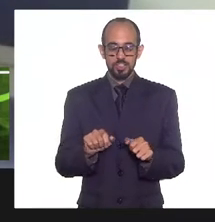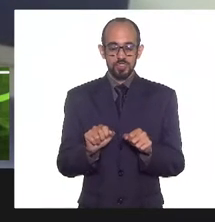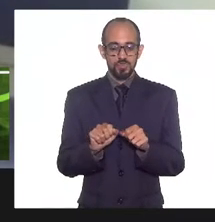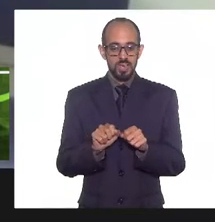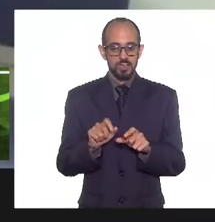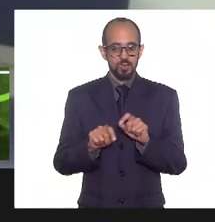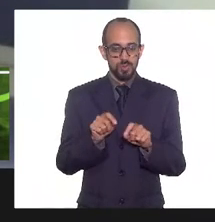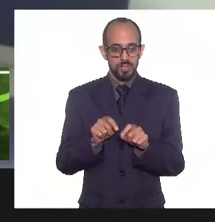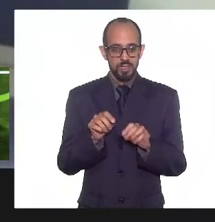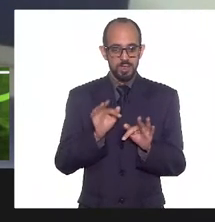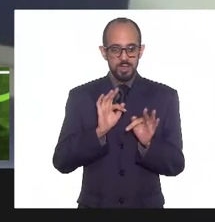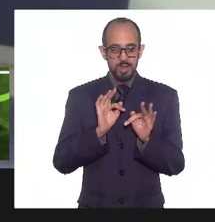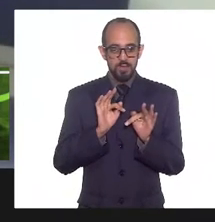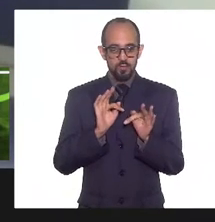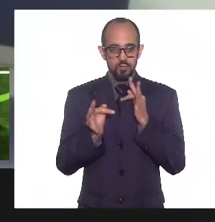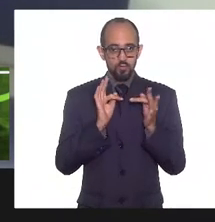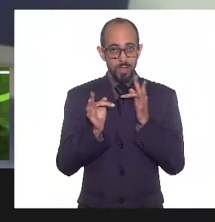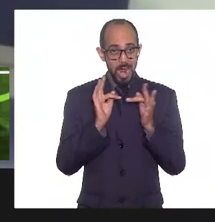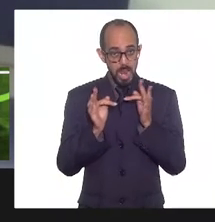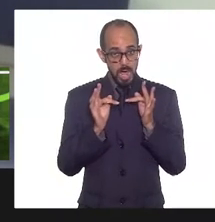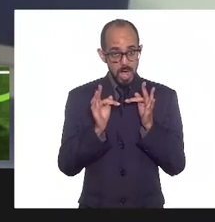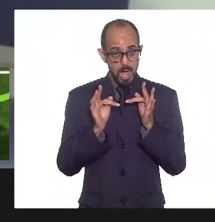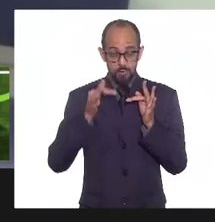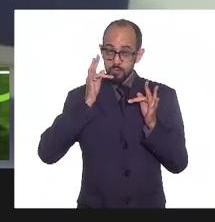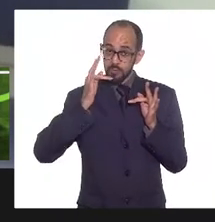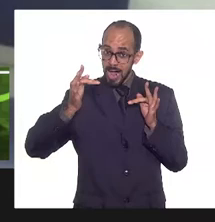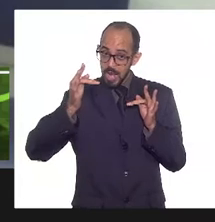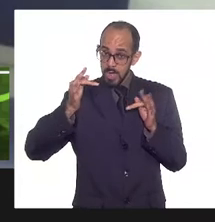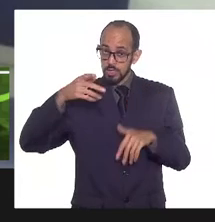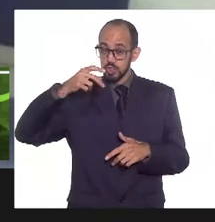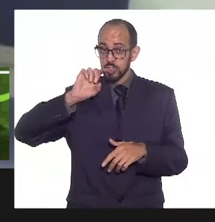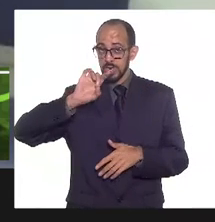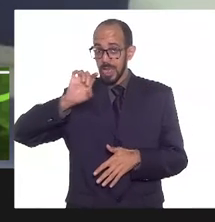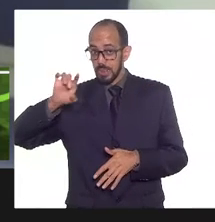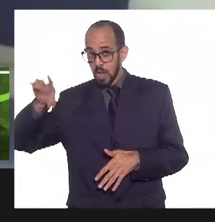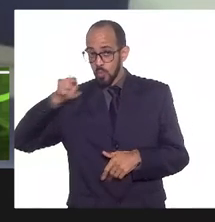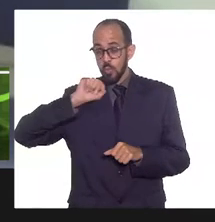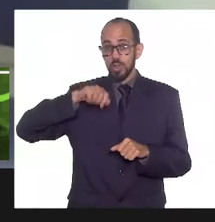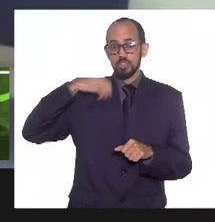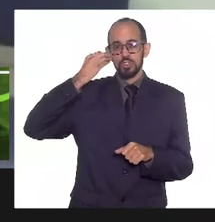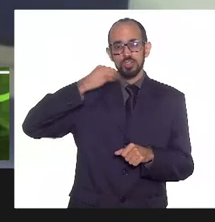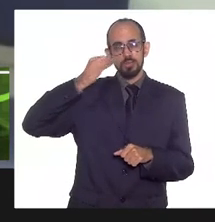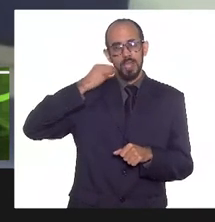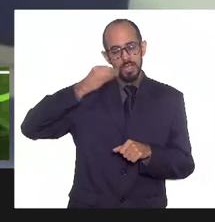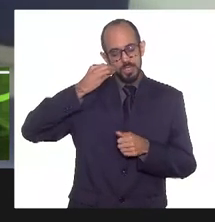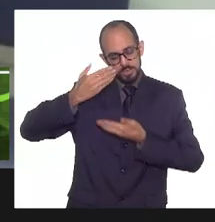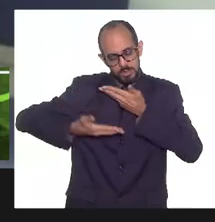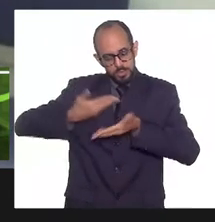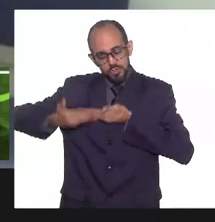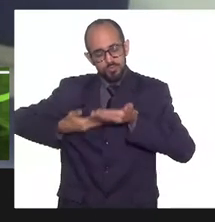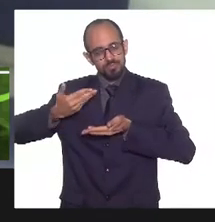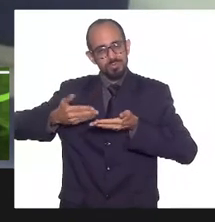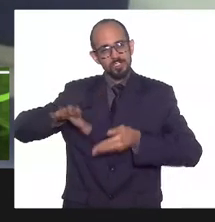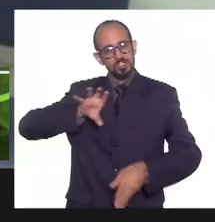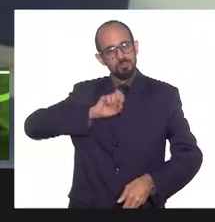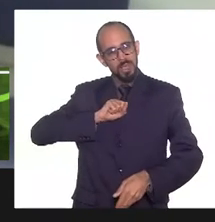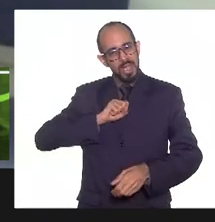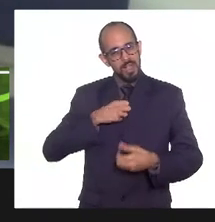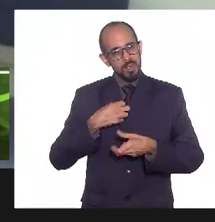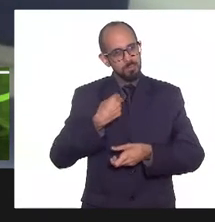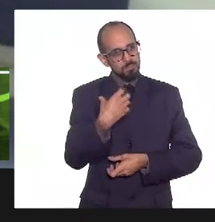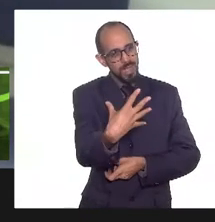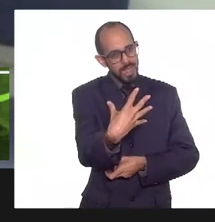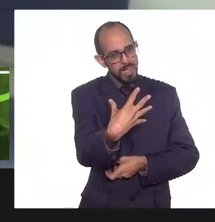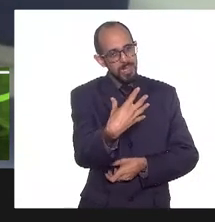a gente leva um pouquinho de cada um né naquilo que a gente experimenta um com o outro e isso é